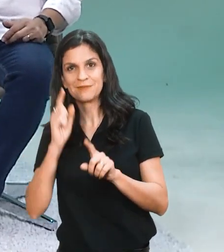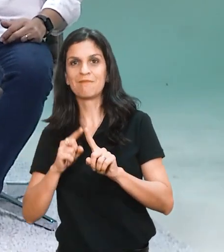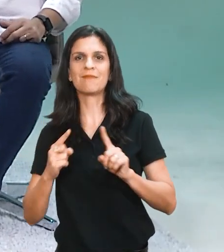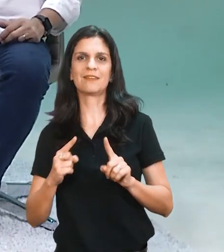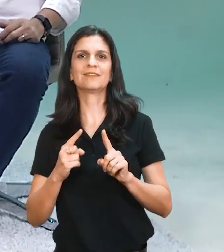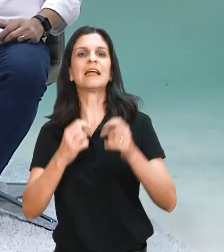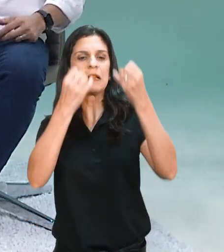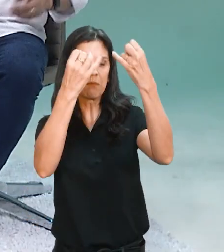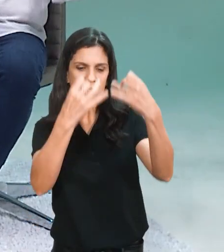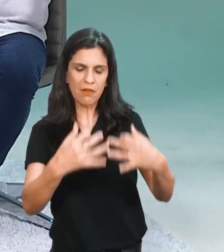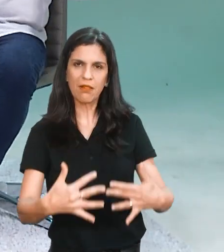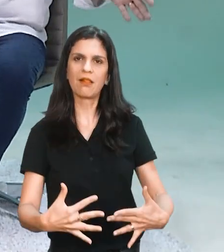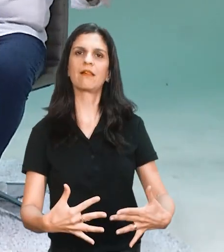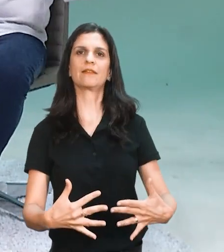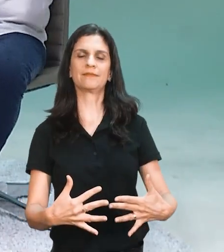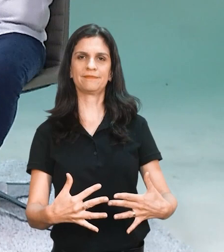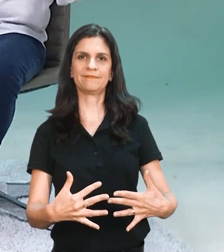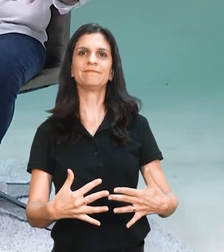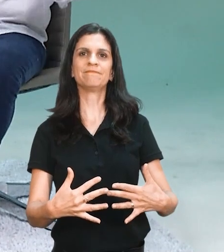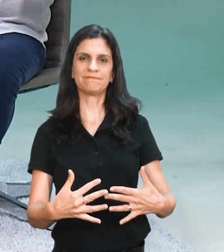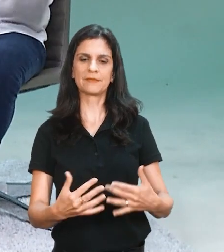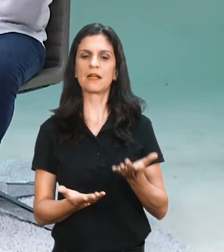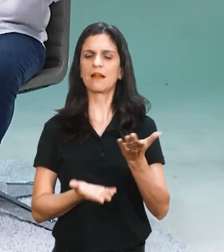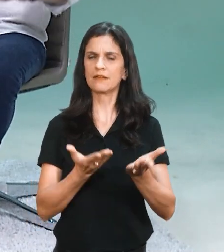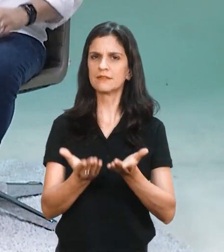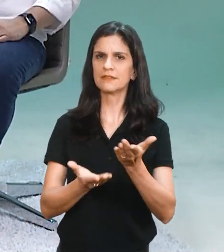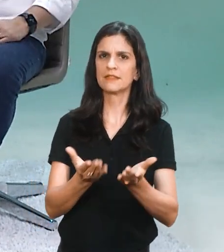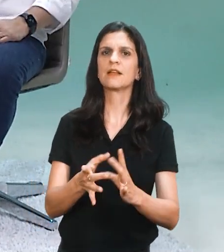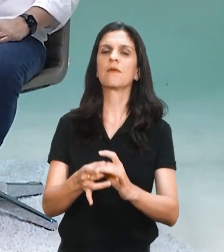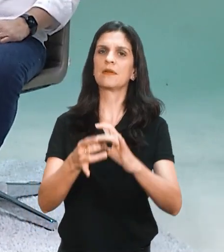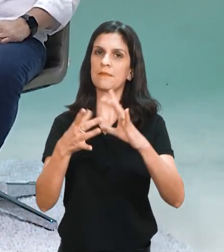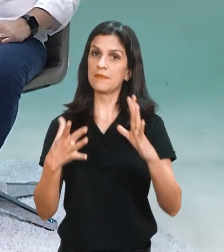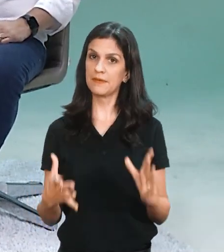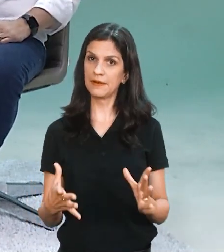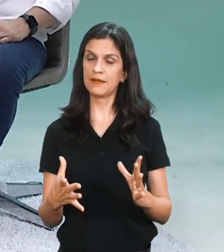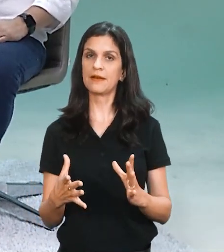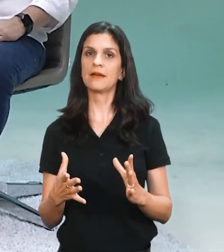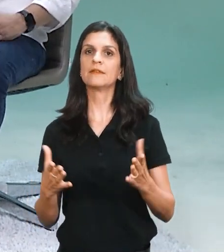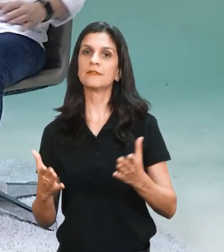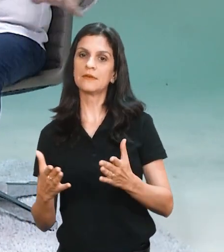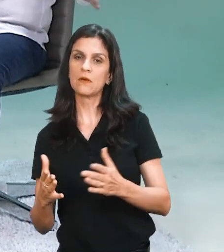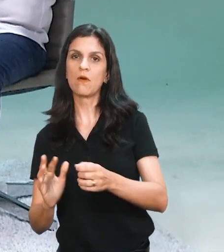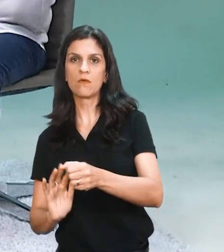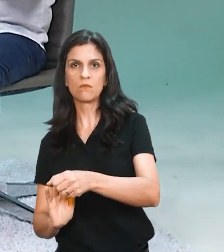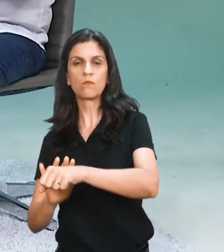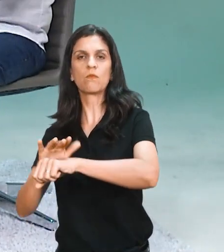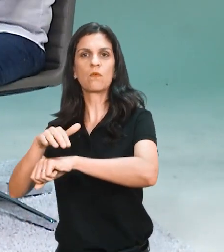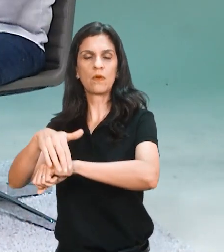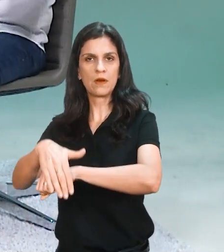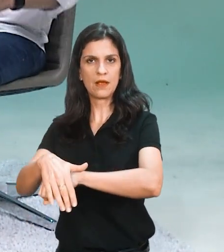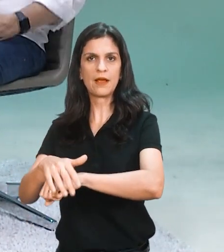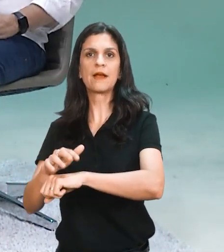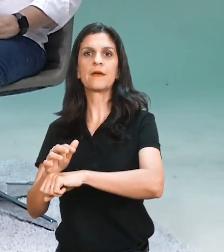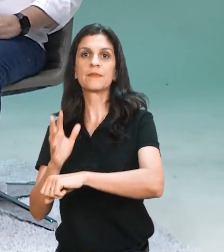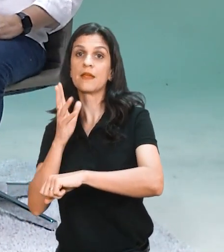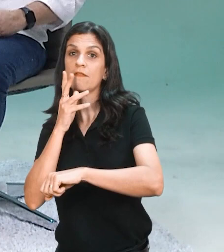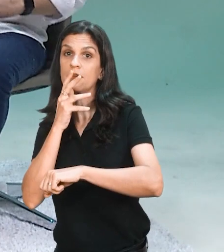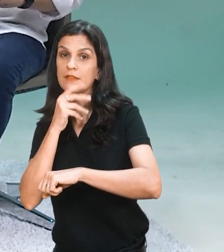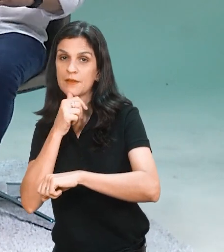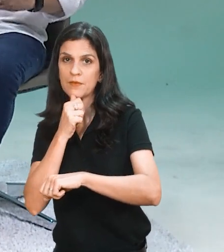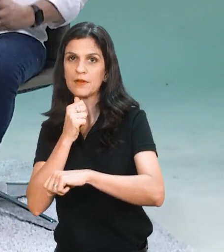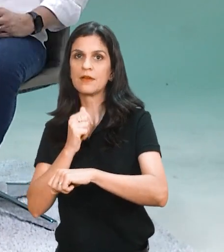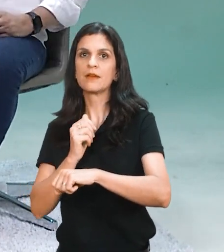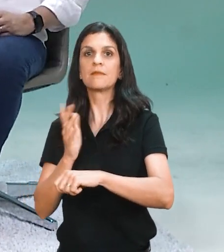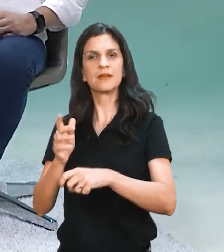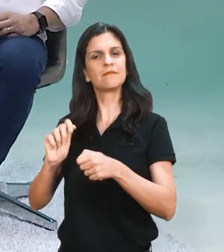gente explica, né? O quebra-mola já foi licitado, já está liberado. Agora, as plataformas elevadas ainda vai demorar mais um pouquinho, mas a